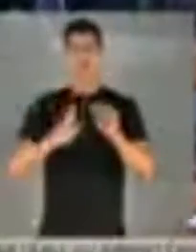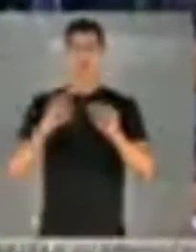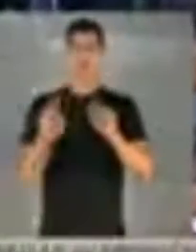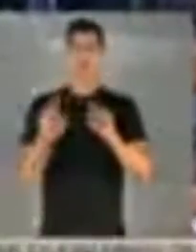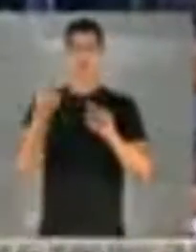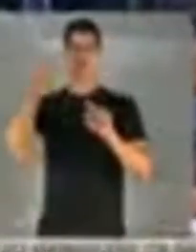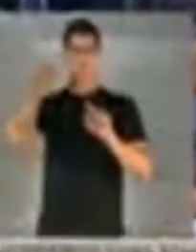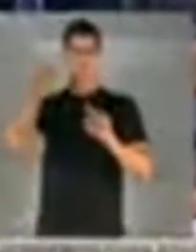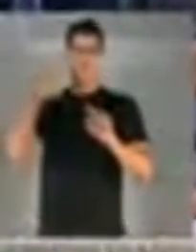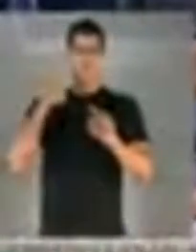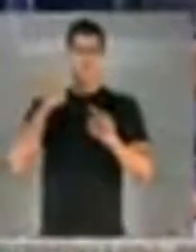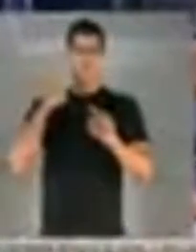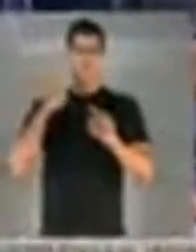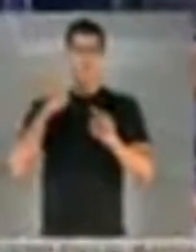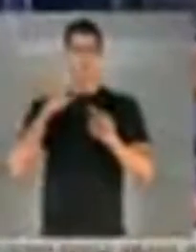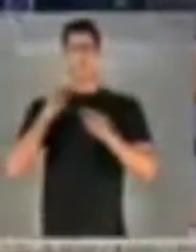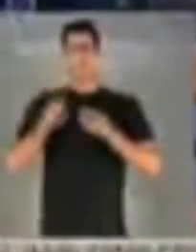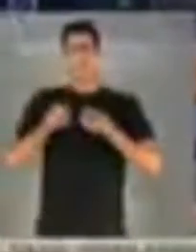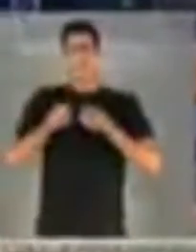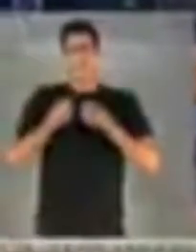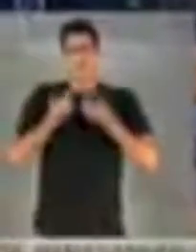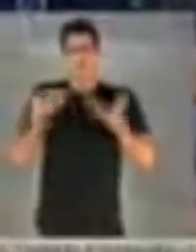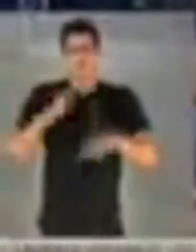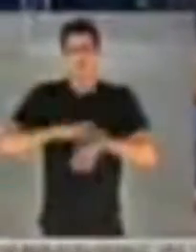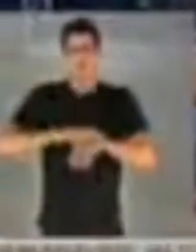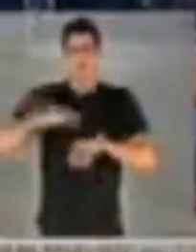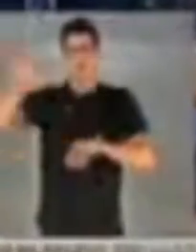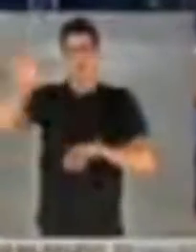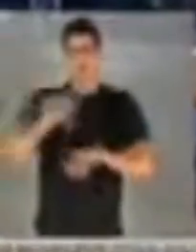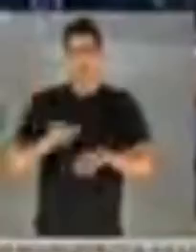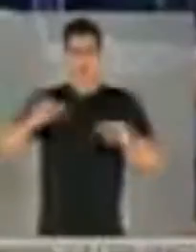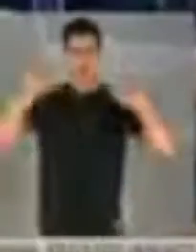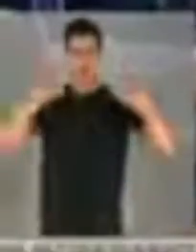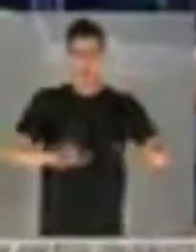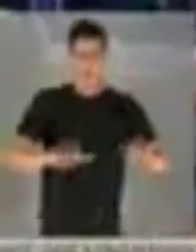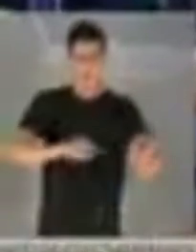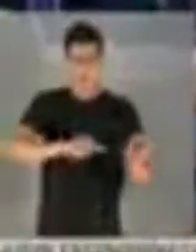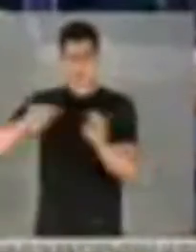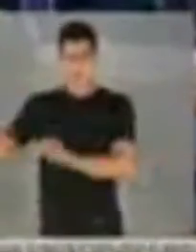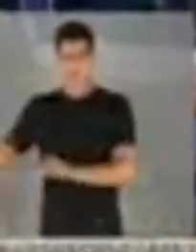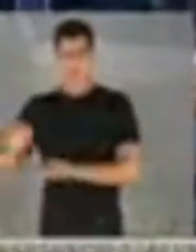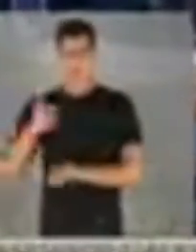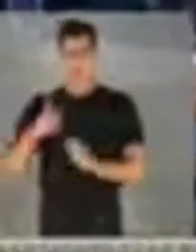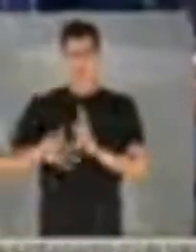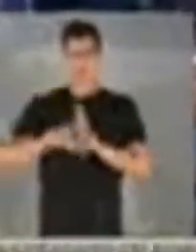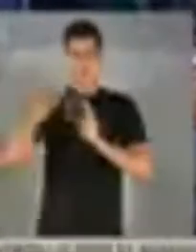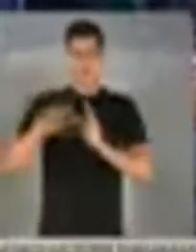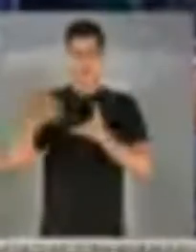ficou reverberando aqui o tempo todo do chamado gabinete paralelo. Eu fiz o